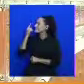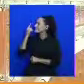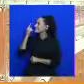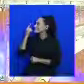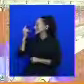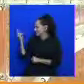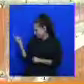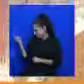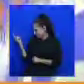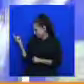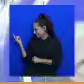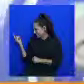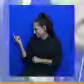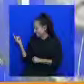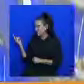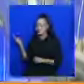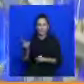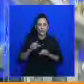Valendo!